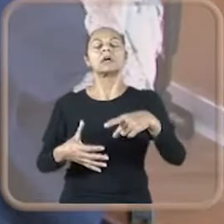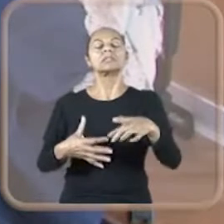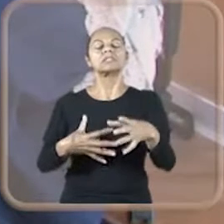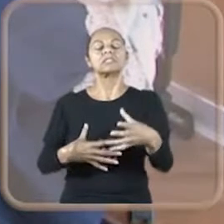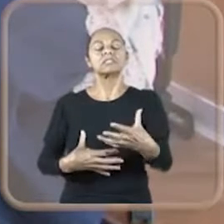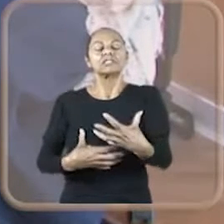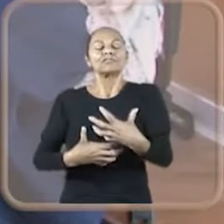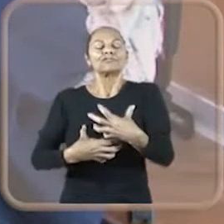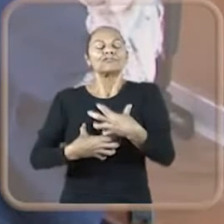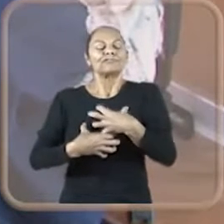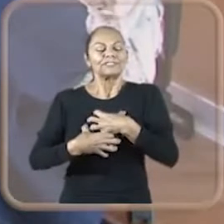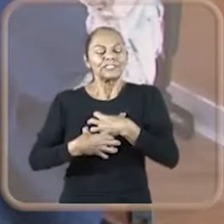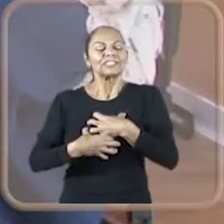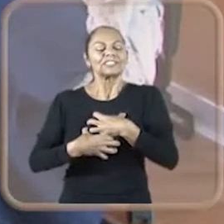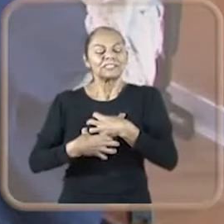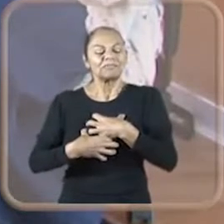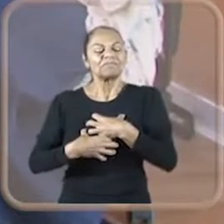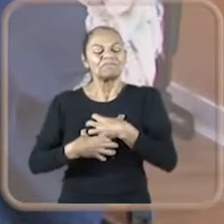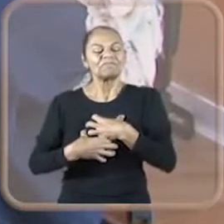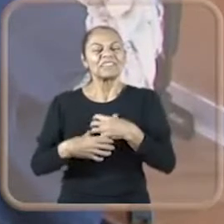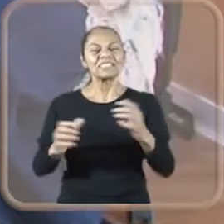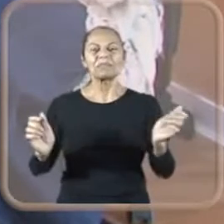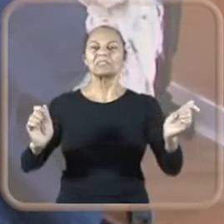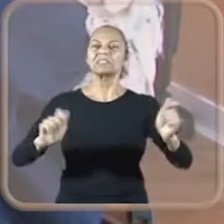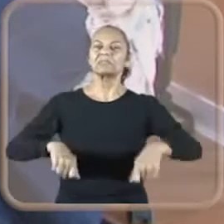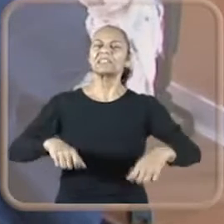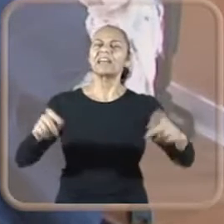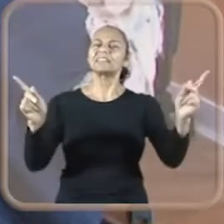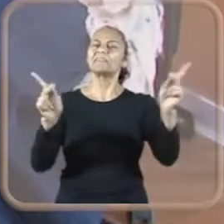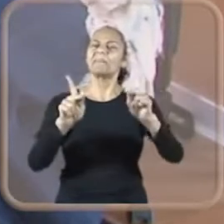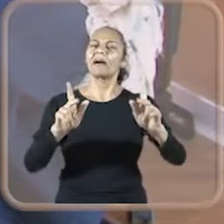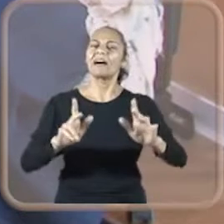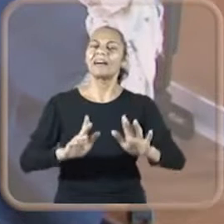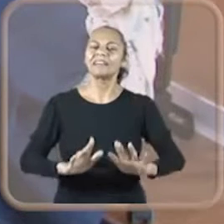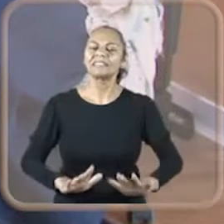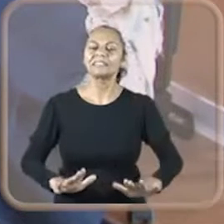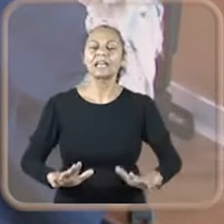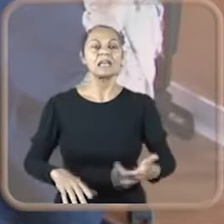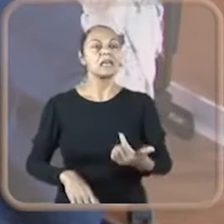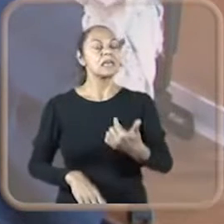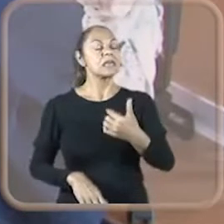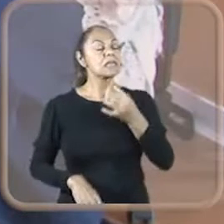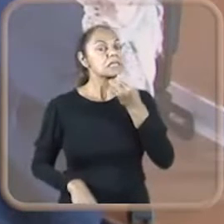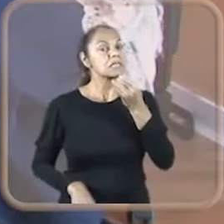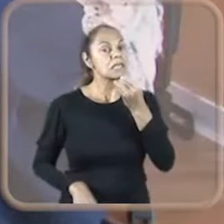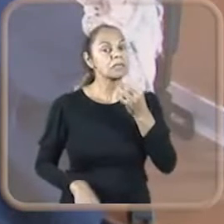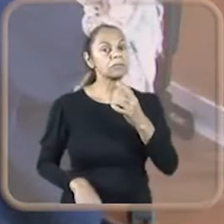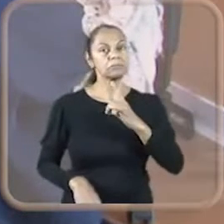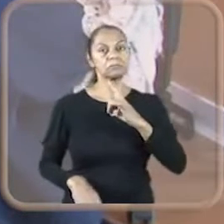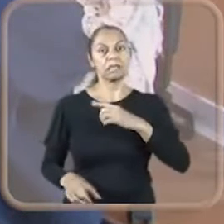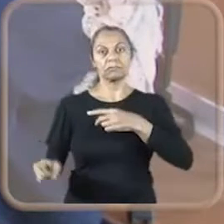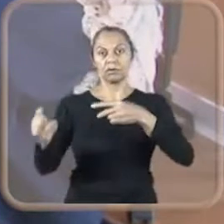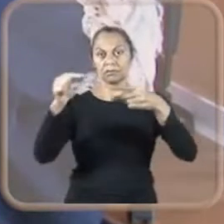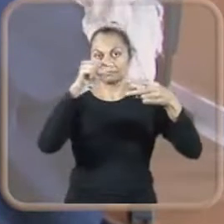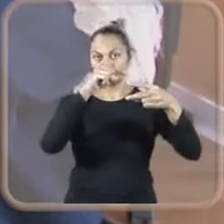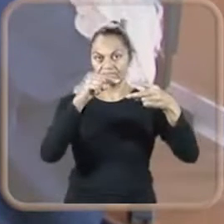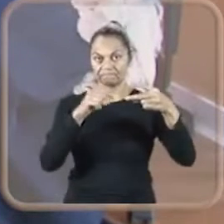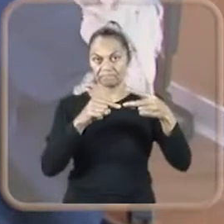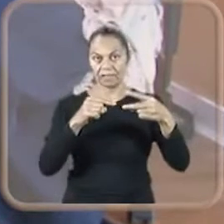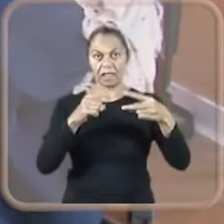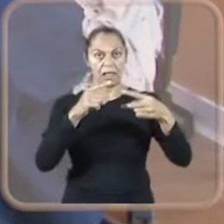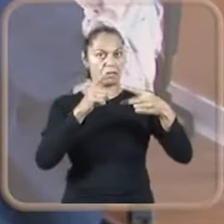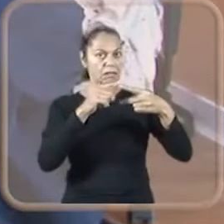é sensibilizado e vai se apaixonando por essa possibilidade de paz. E eu tenho aqui, por exemplo,